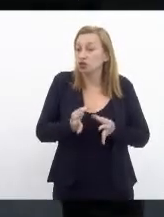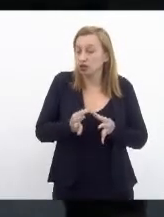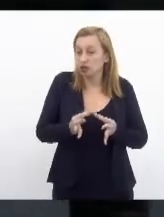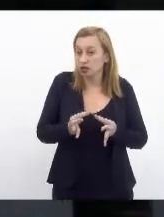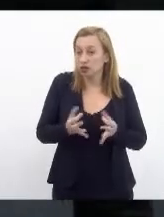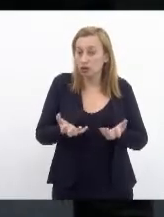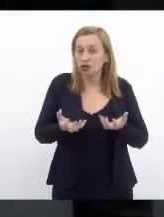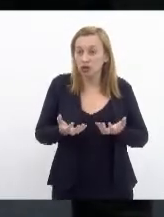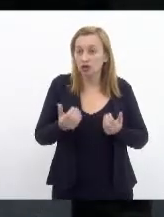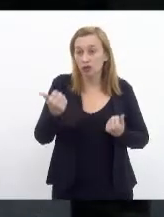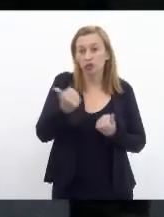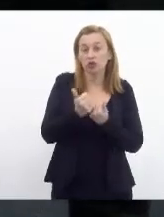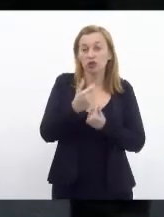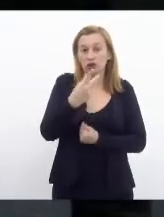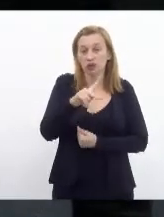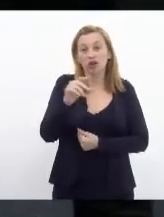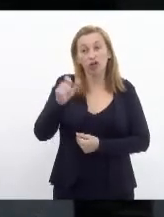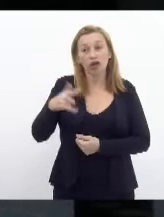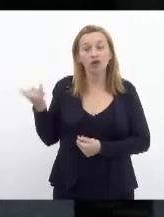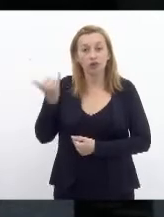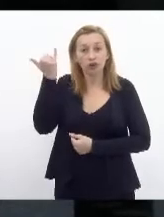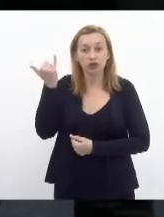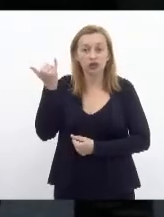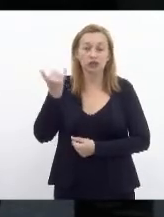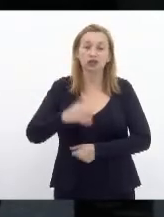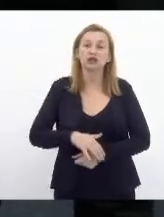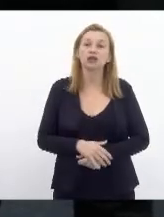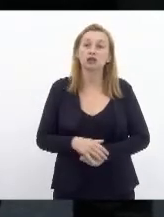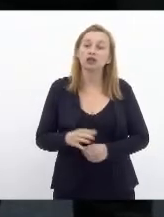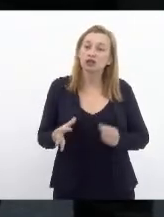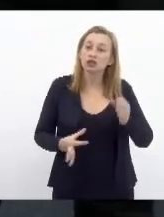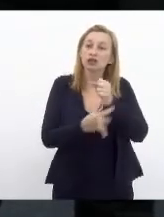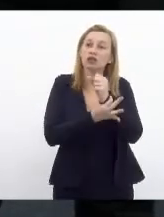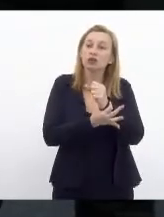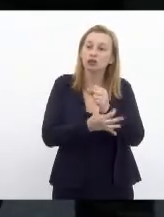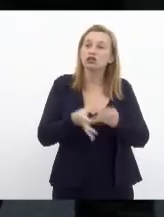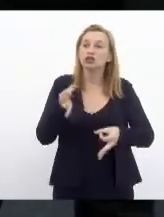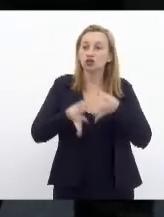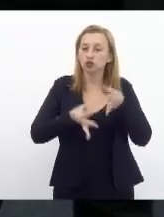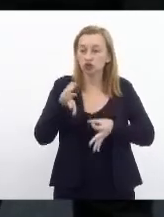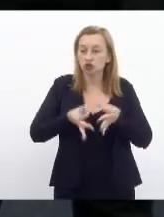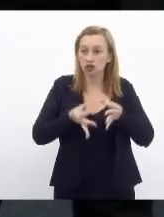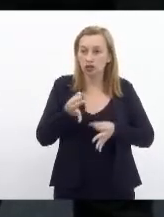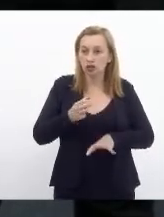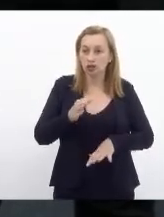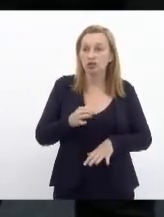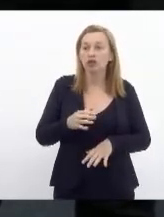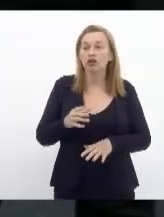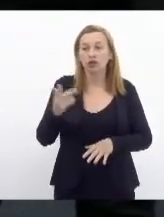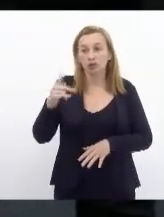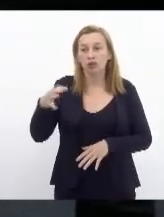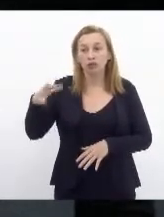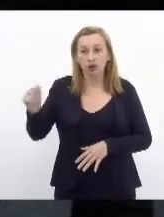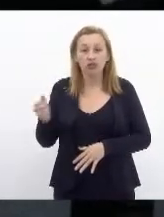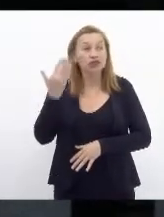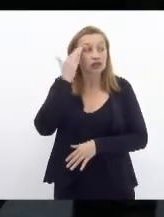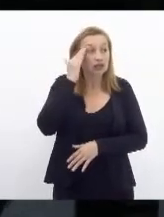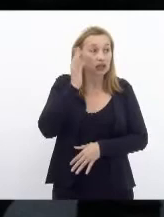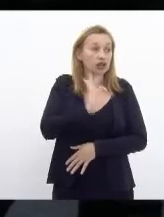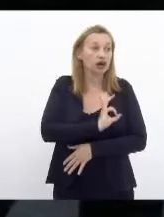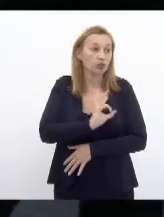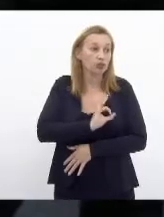queria contar com o teu apoio. É importante a gente dar essa segurança jurídica e, mais do que isso, o praça entender que a